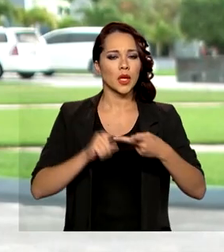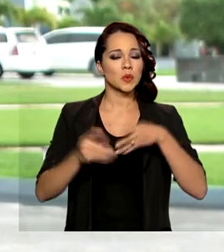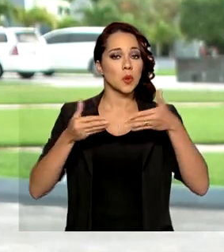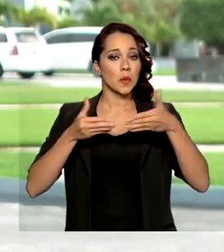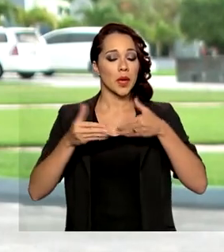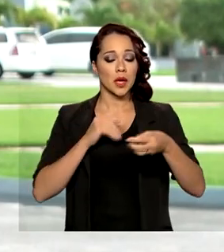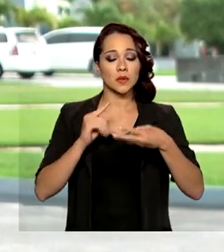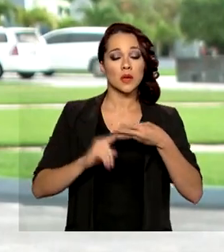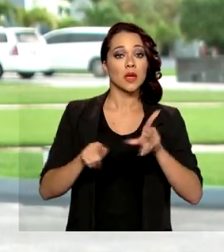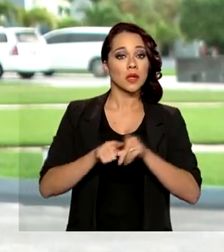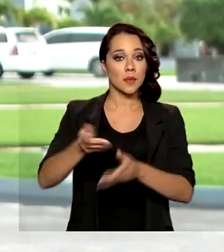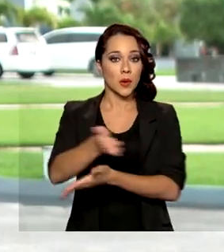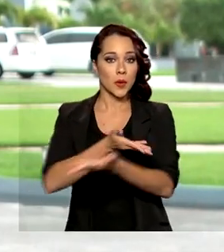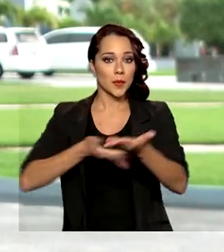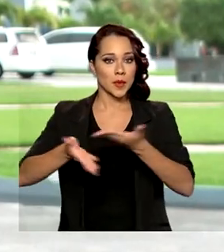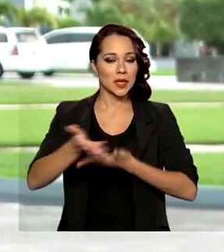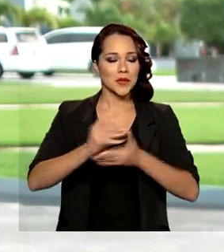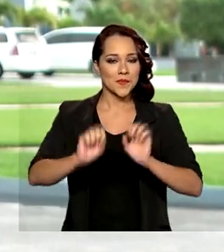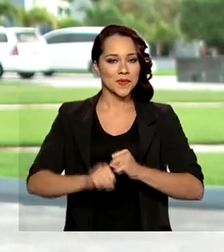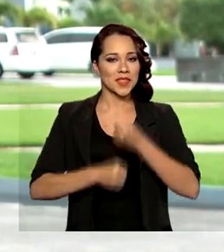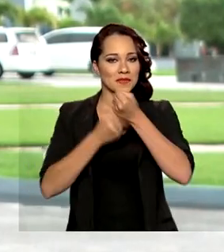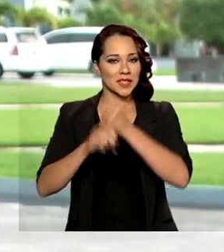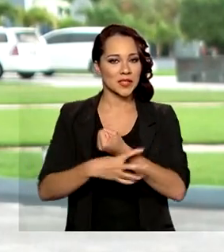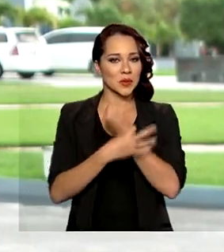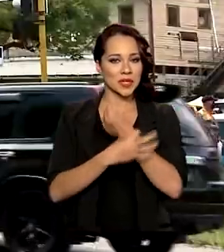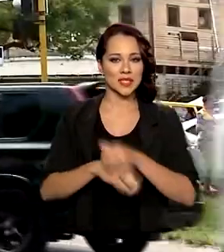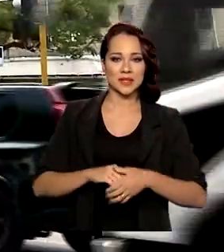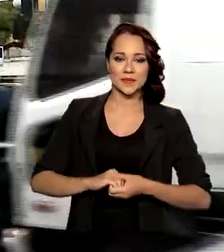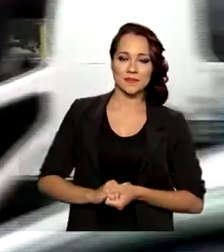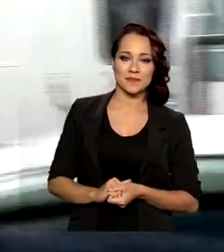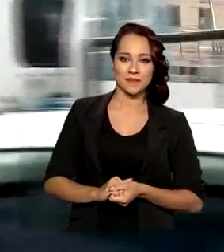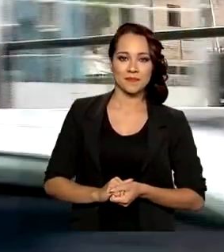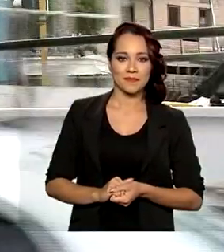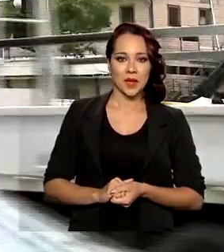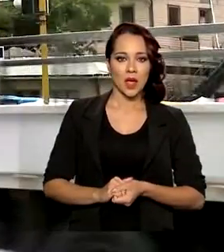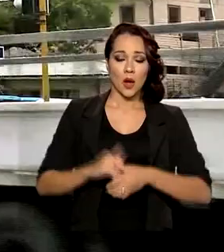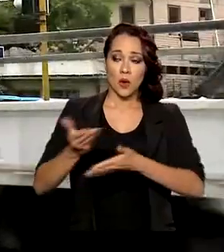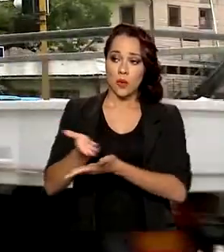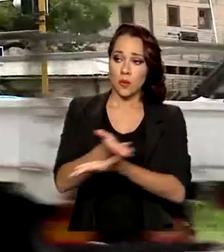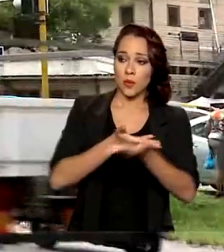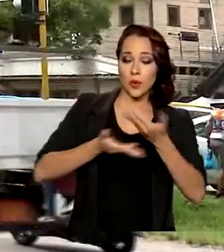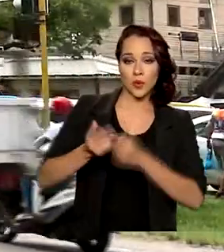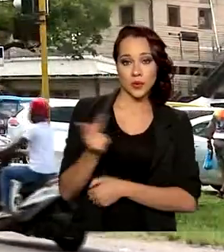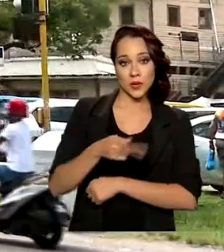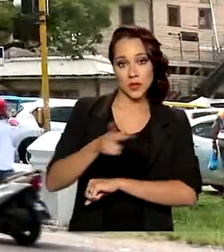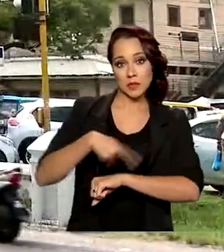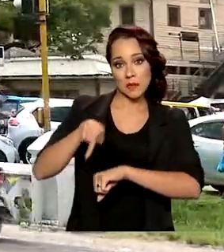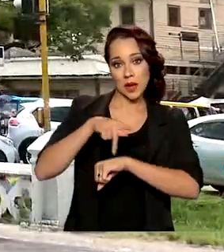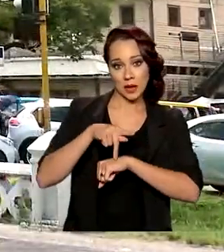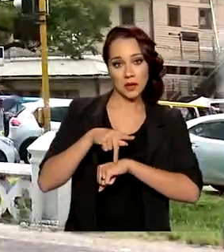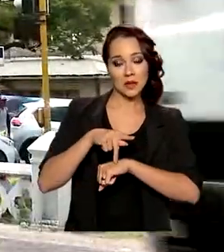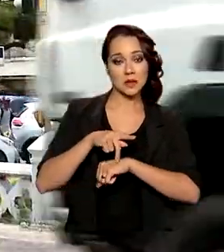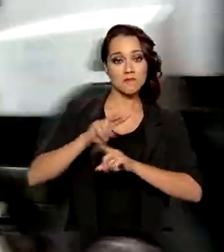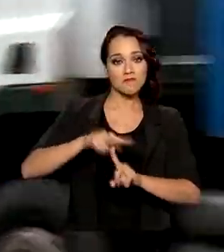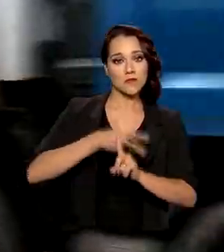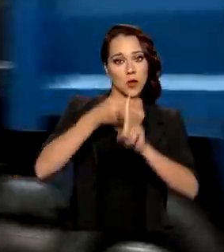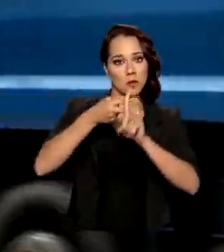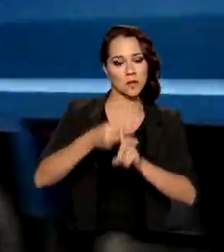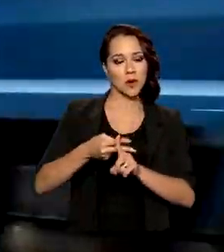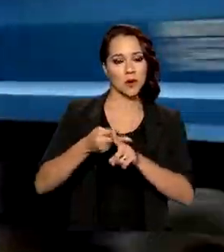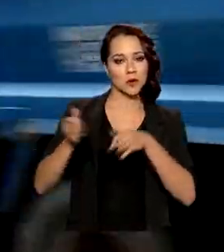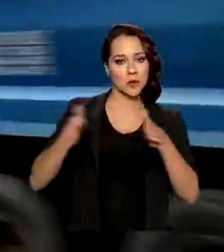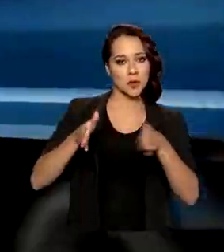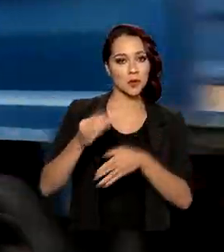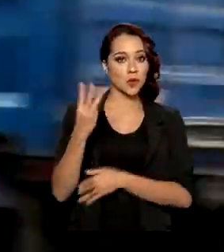comércio e cooperação em defesa e segurança. O intercâmbio comercial entre os dois países mais do que dobrou nos